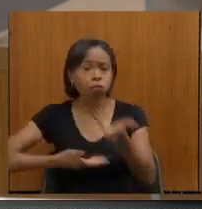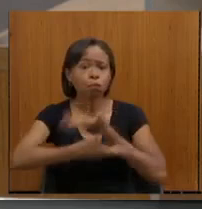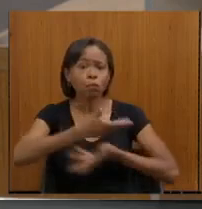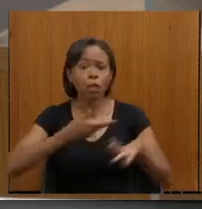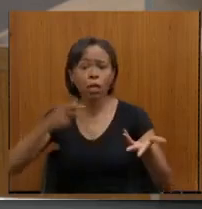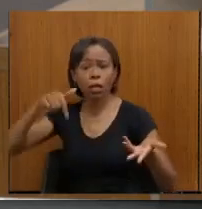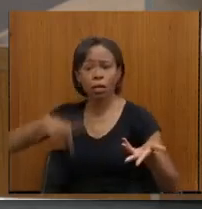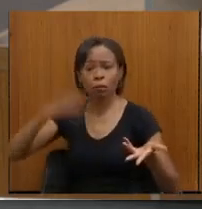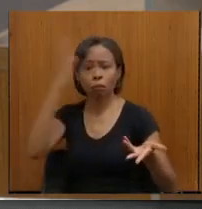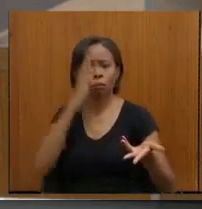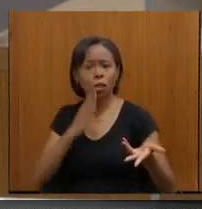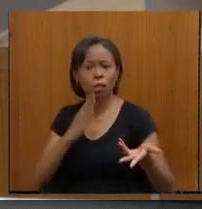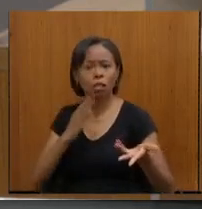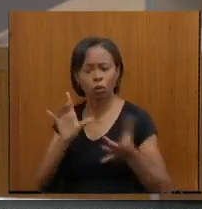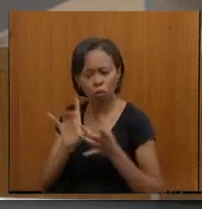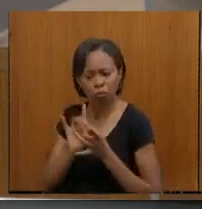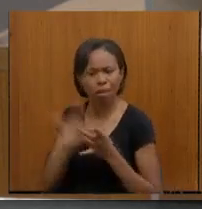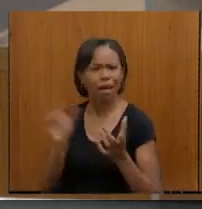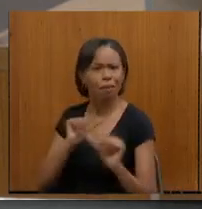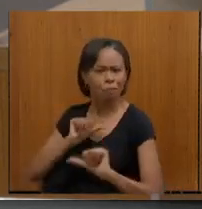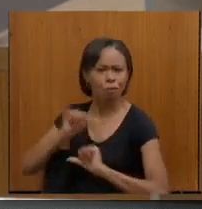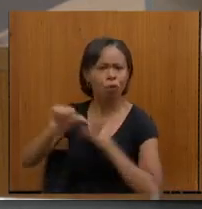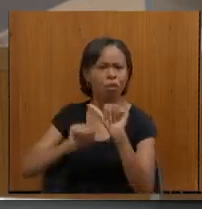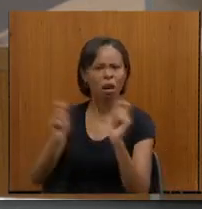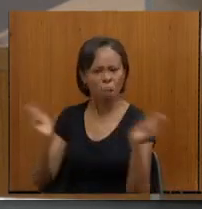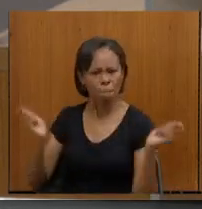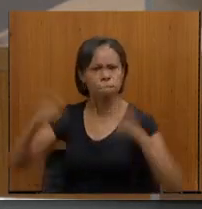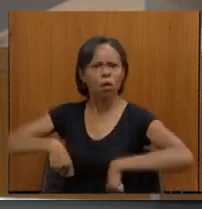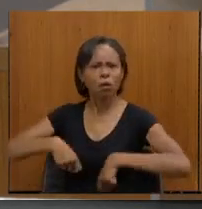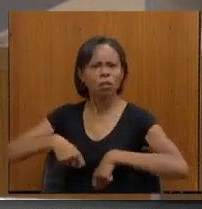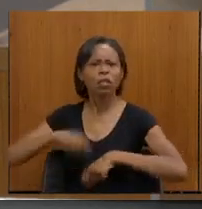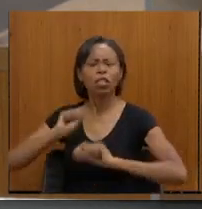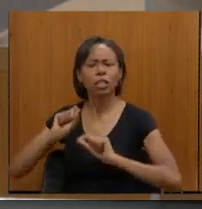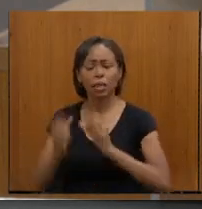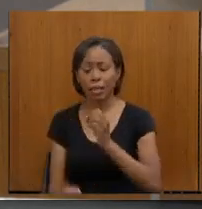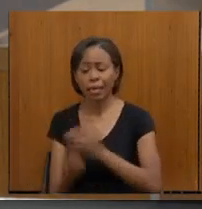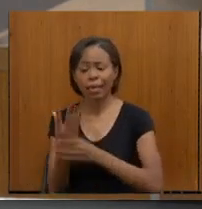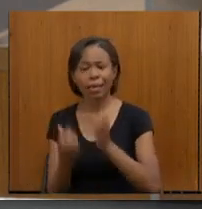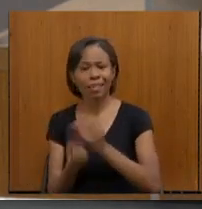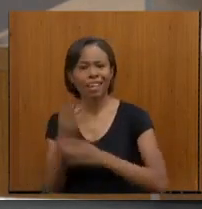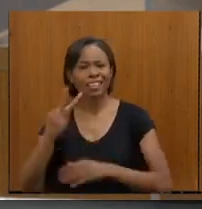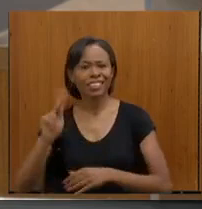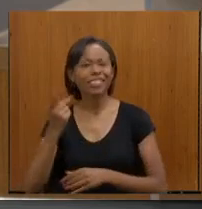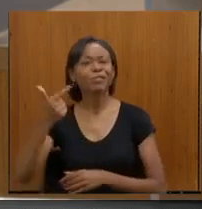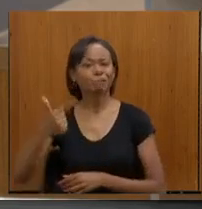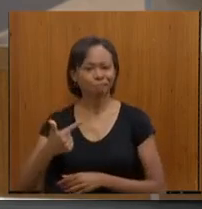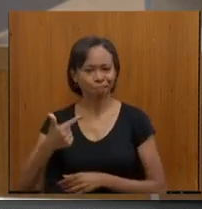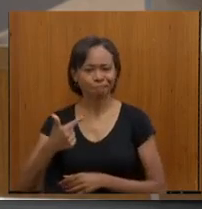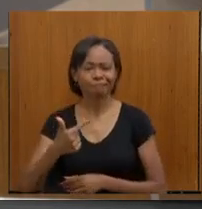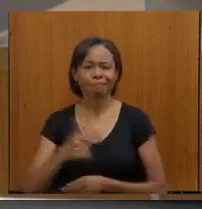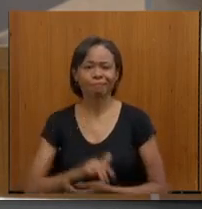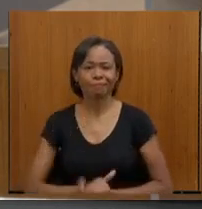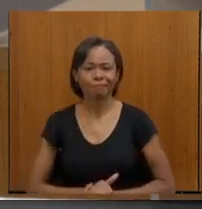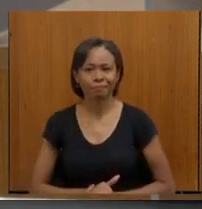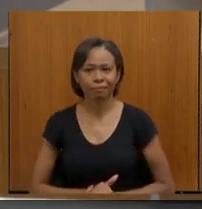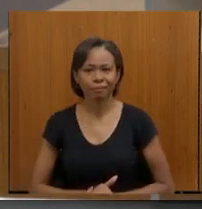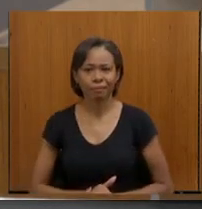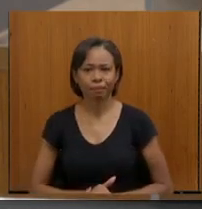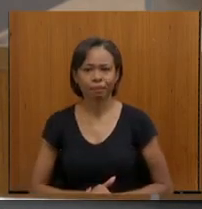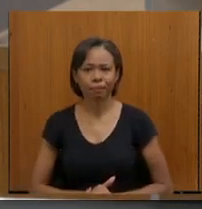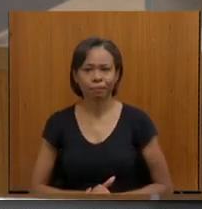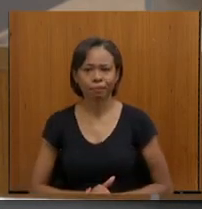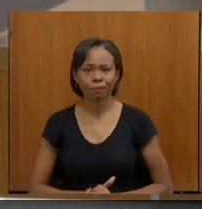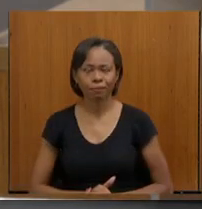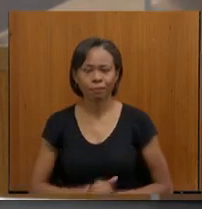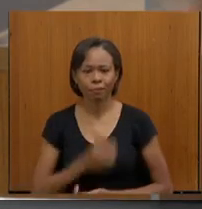Brasil numa grande potência de produção e consumo de hidrogênio é próximos lado por favor tá